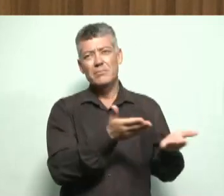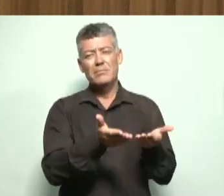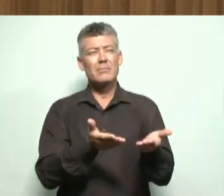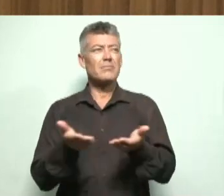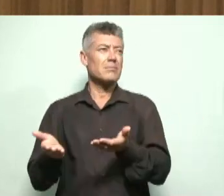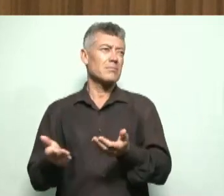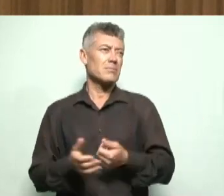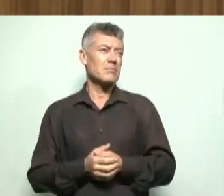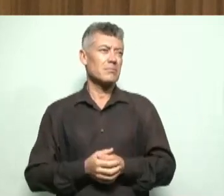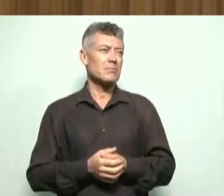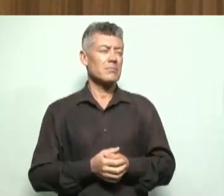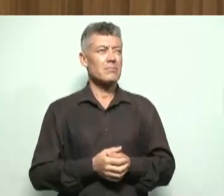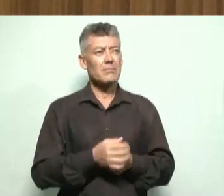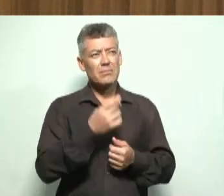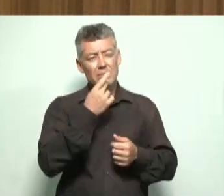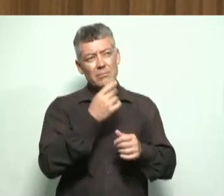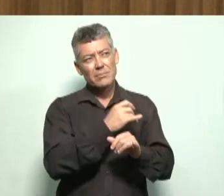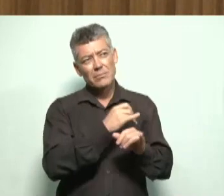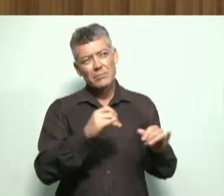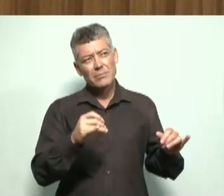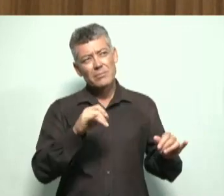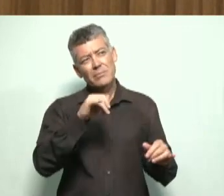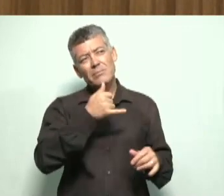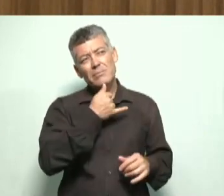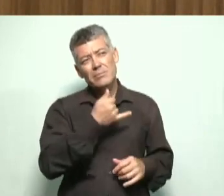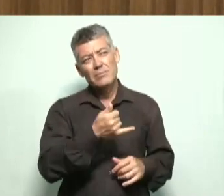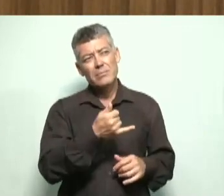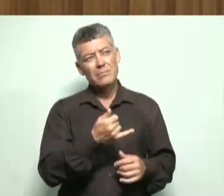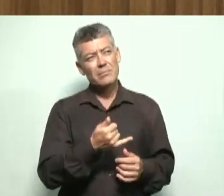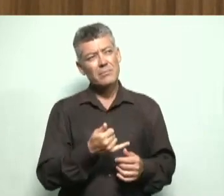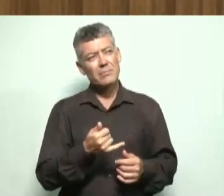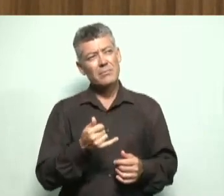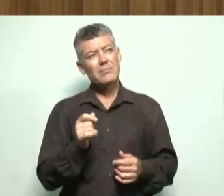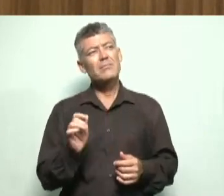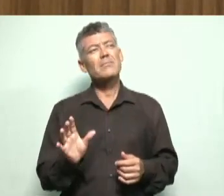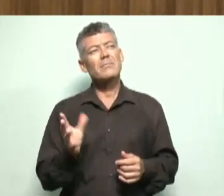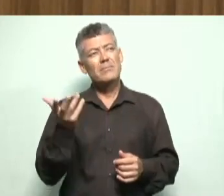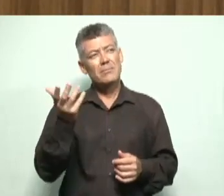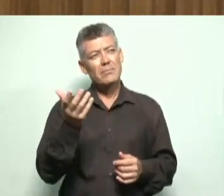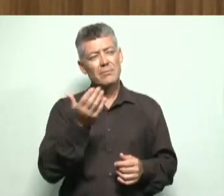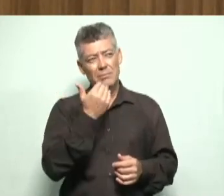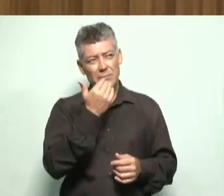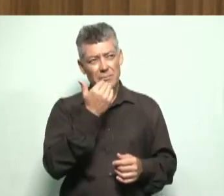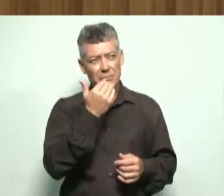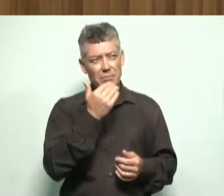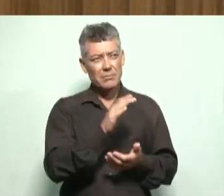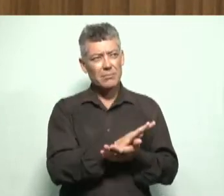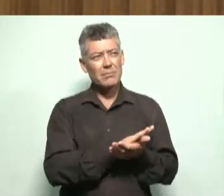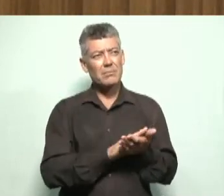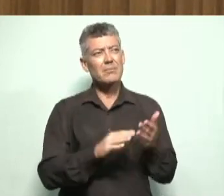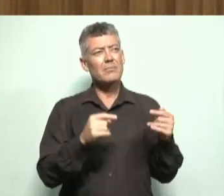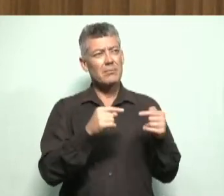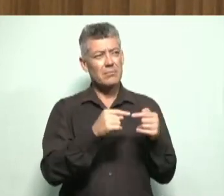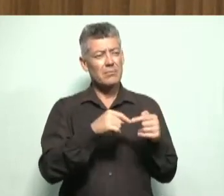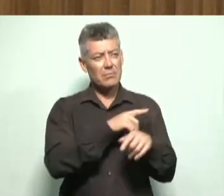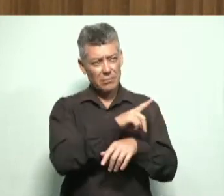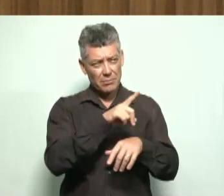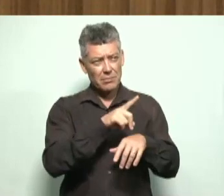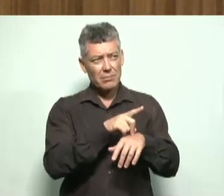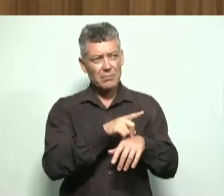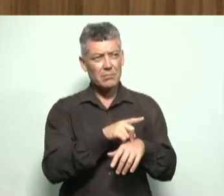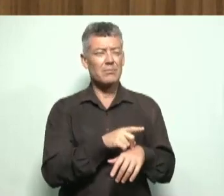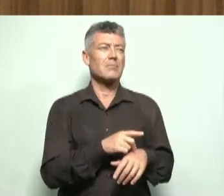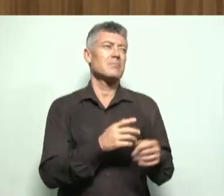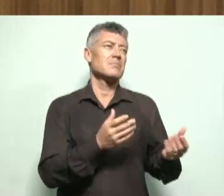é prolixo dizer que, infelizmente, essa questão alimentar ela está permeada em todo o país e